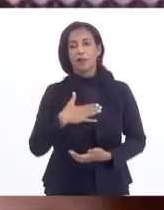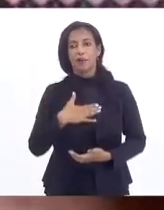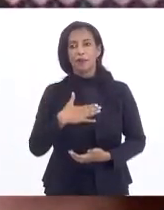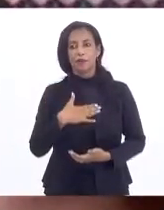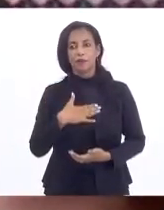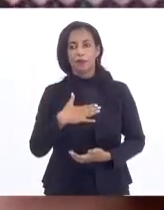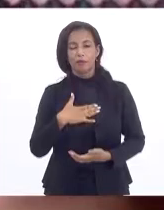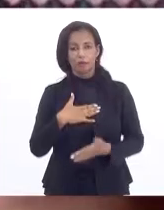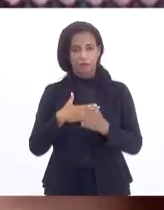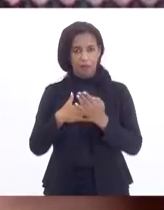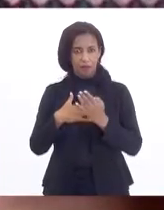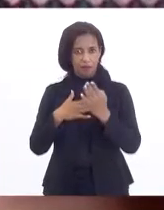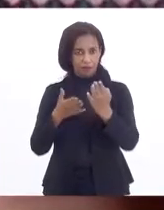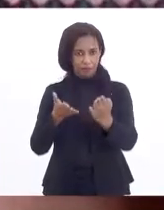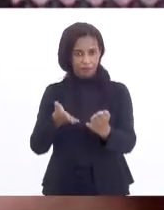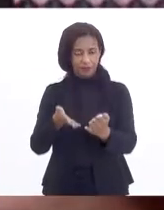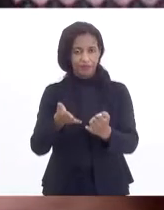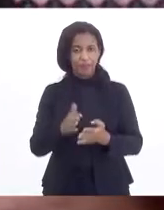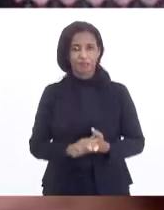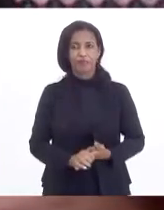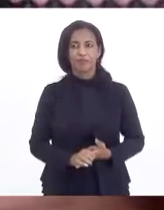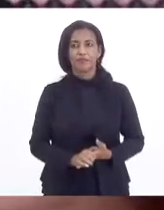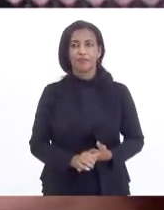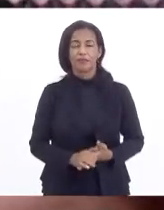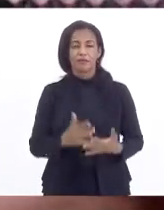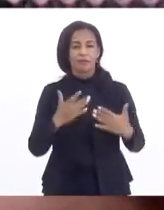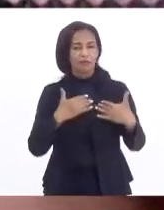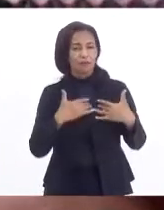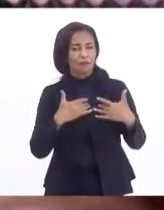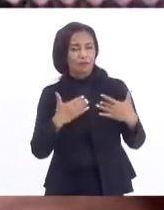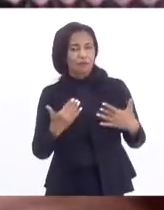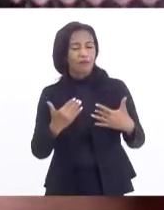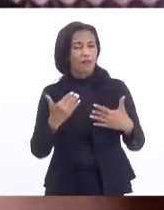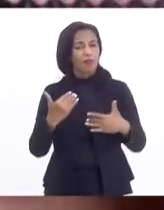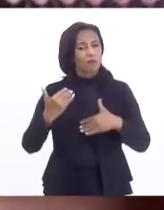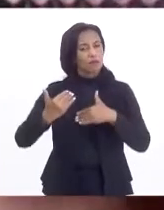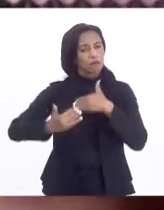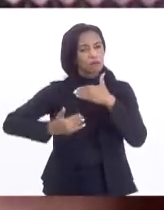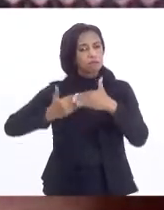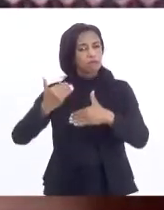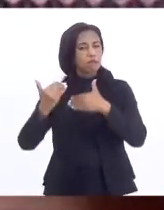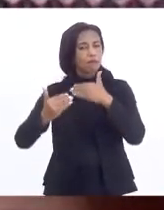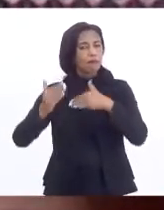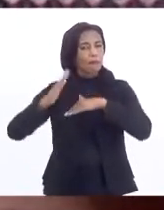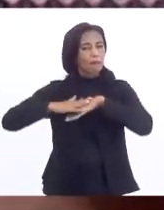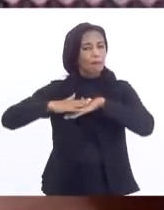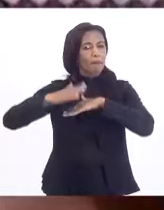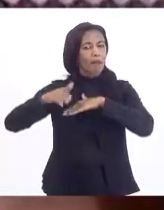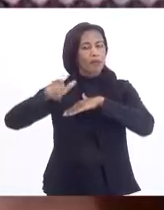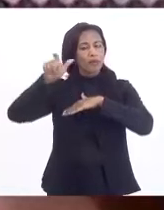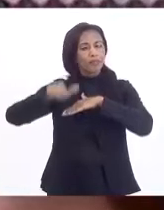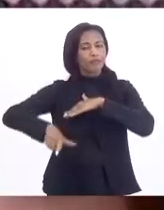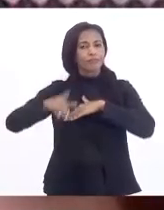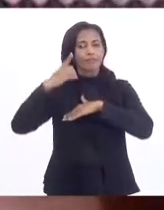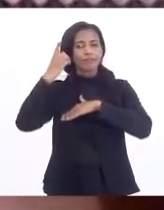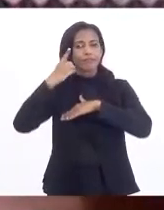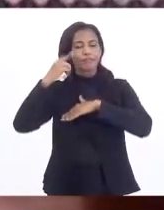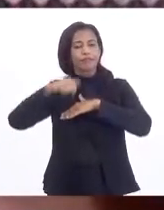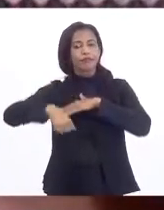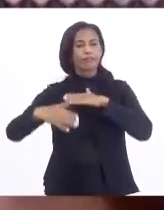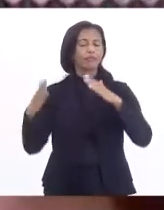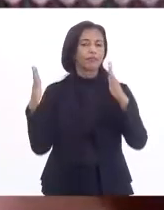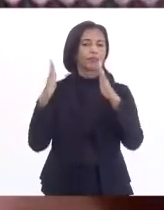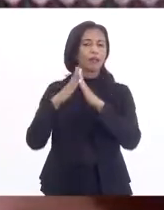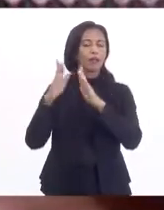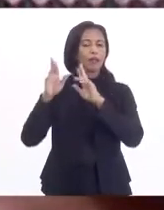me refiro a Vossa Excelência, sensibilizar cada vez mais os parlamentares dessa casa